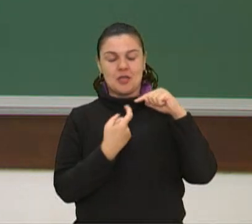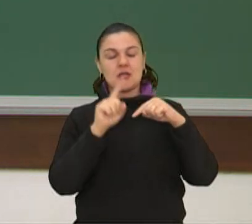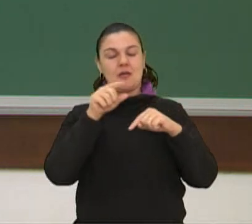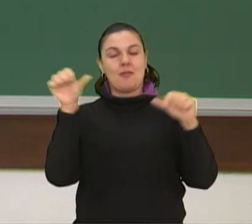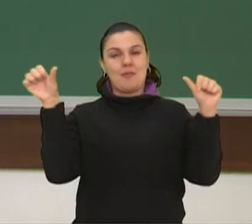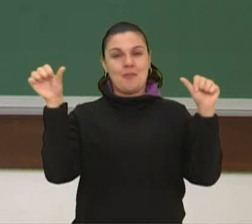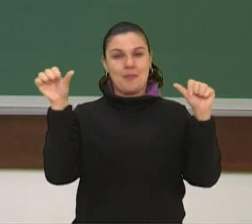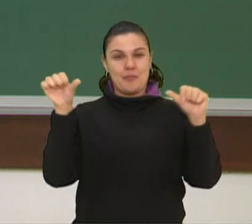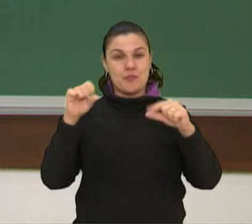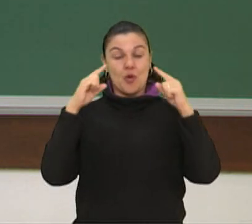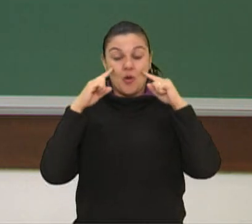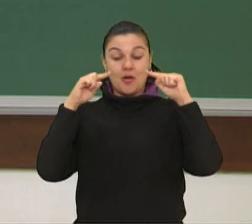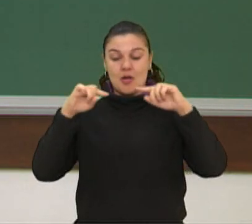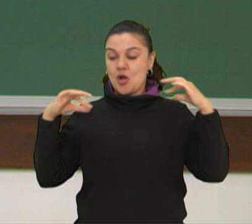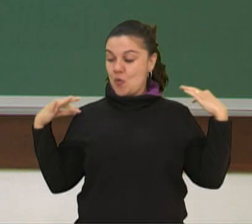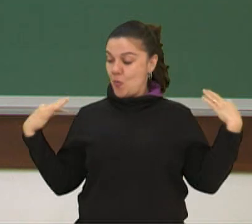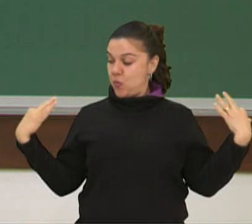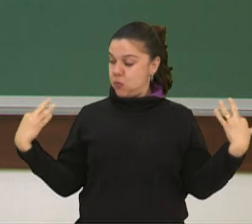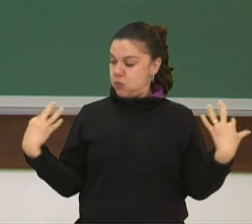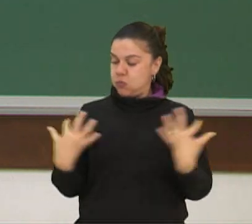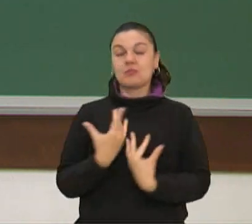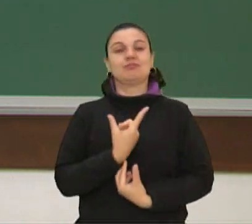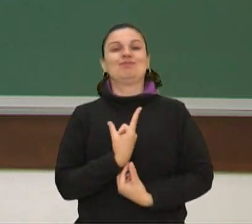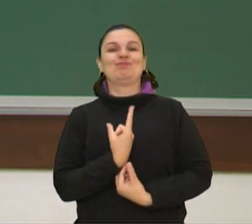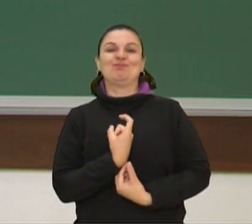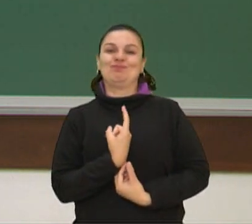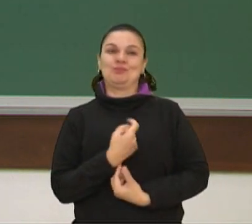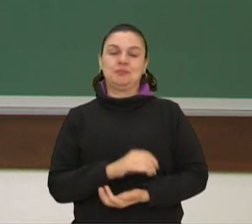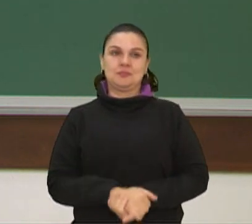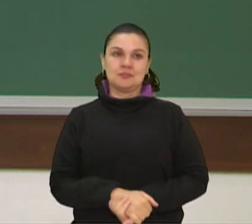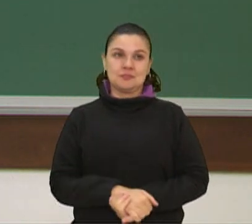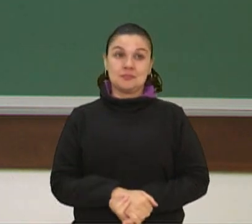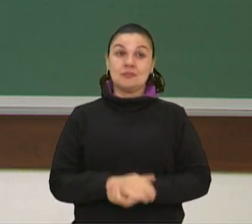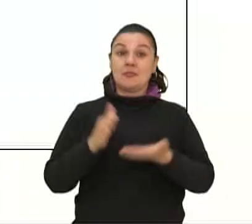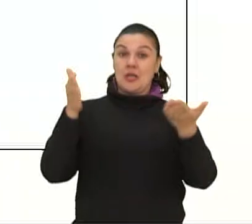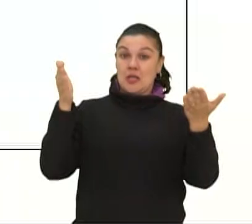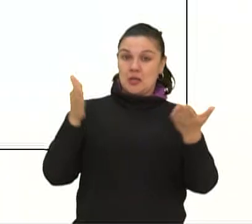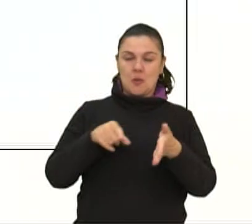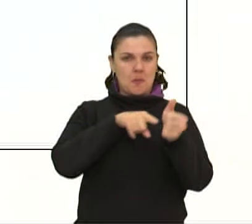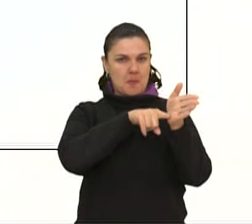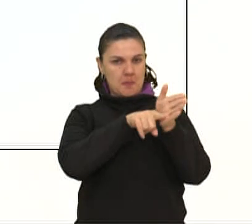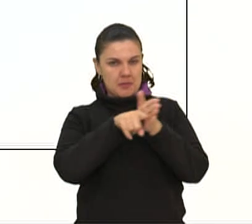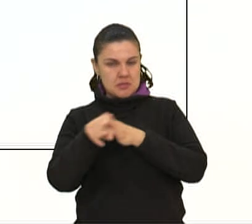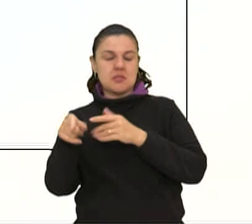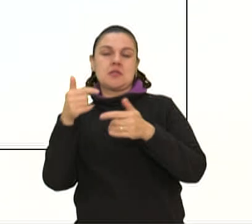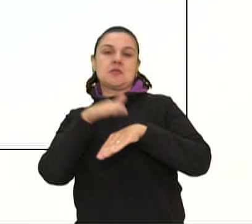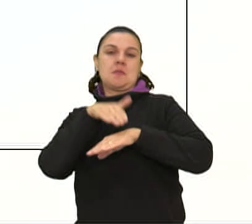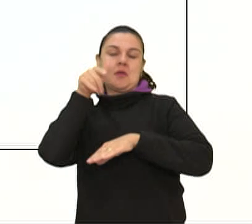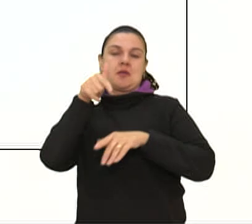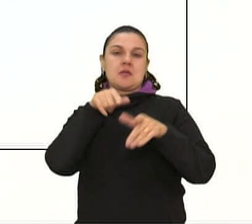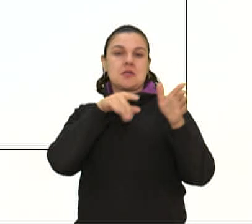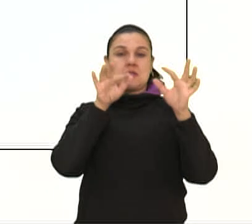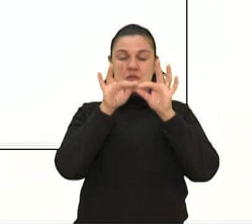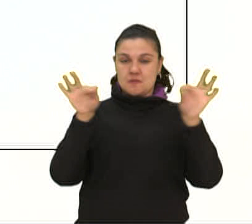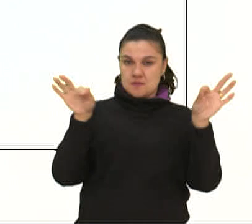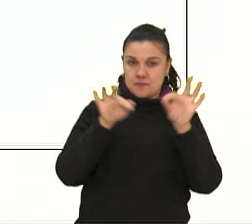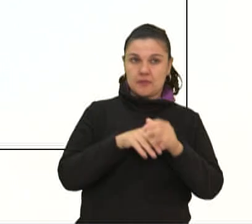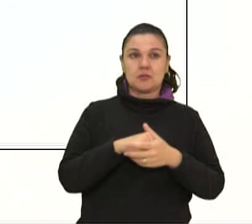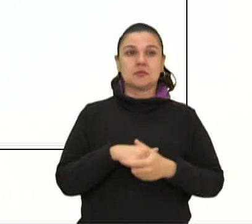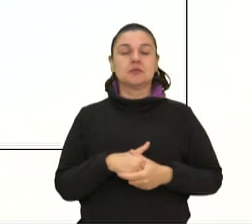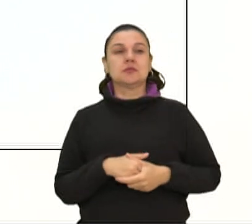muitas festas, festejando, e aí tá no meio de um monte de multidão e é